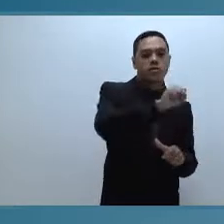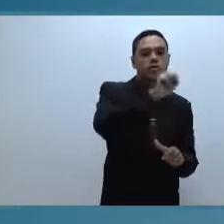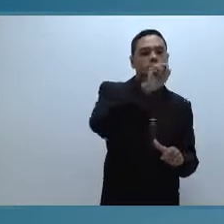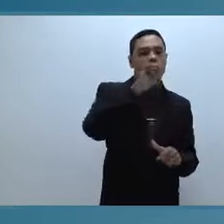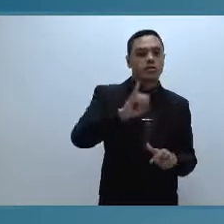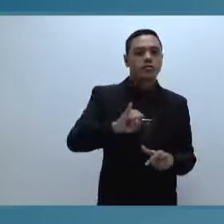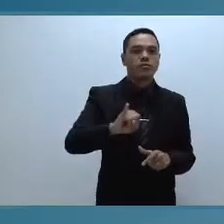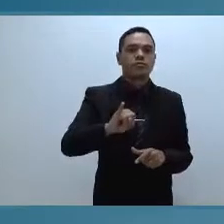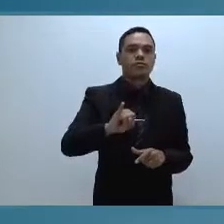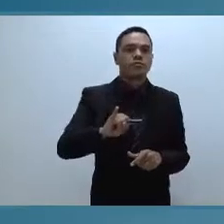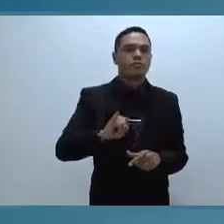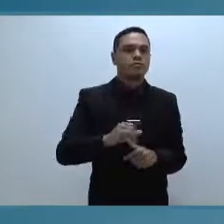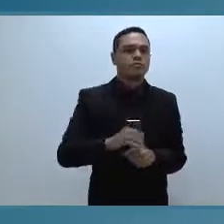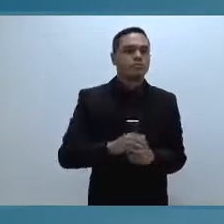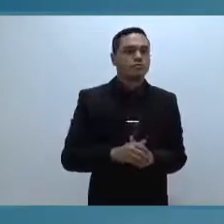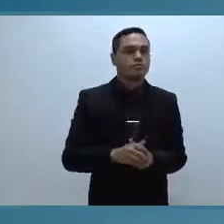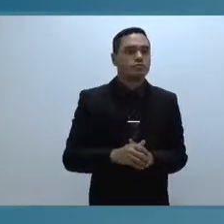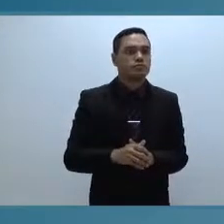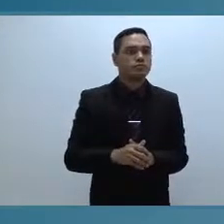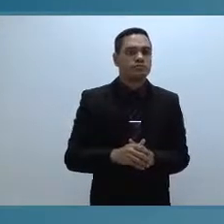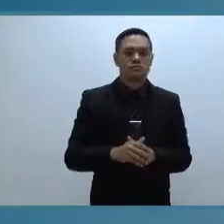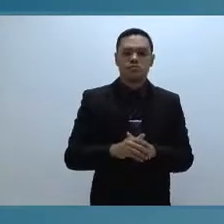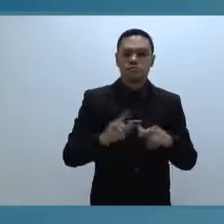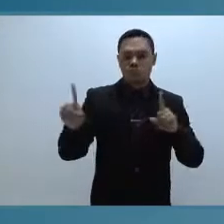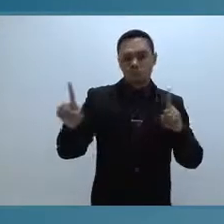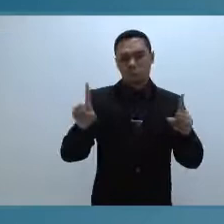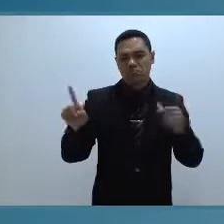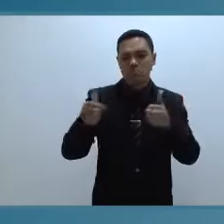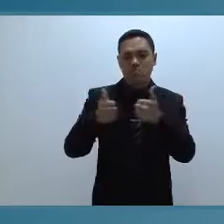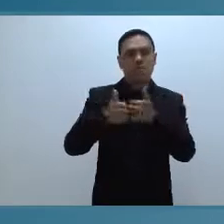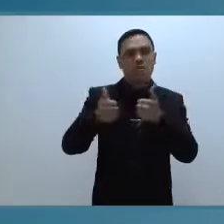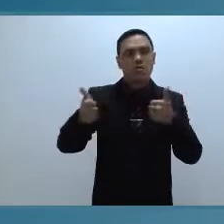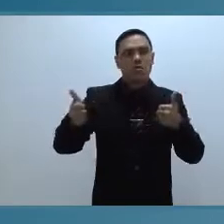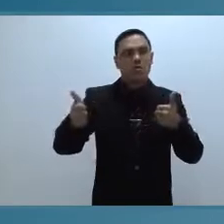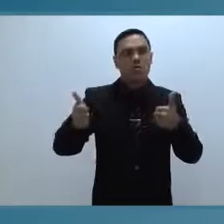bem próximo, Bujari e Santa Isabel. Tá? Só isso.